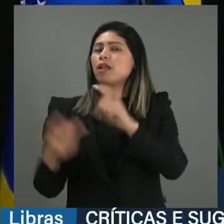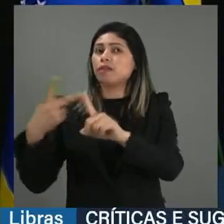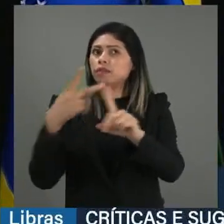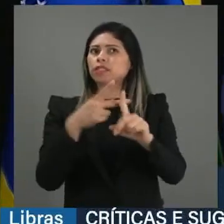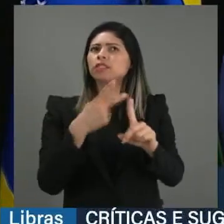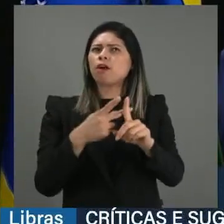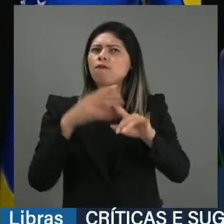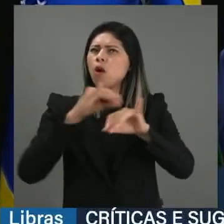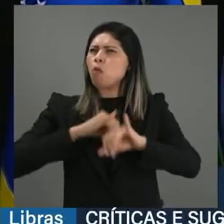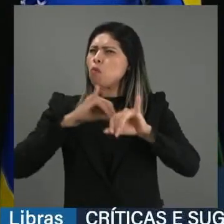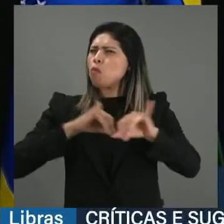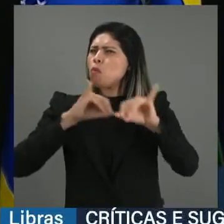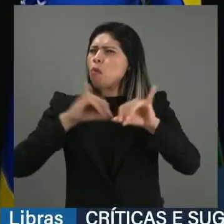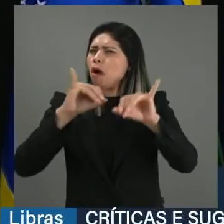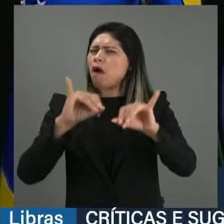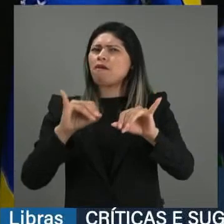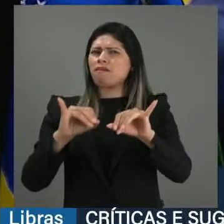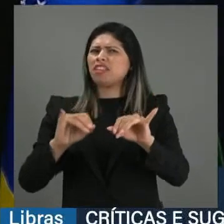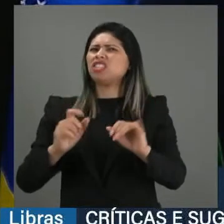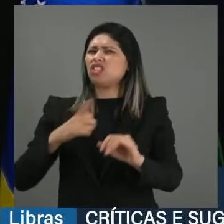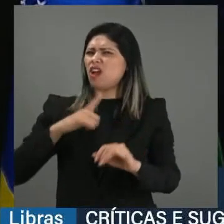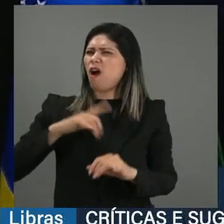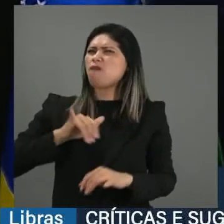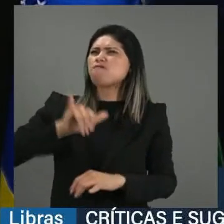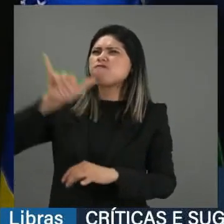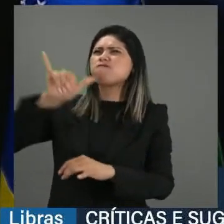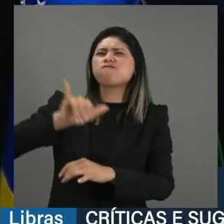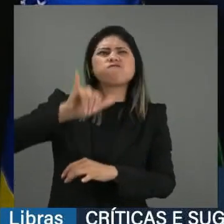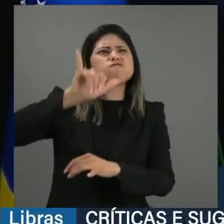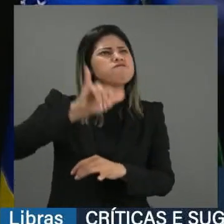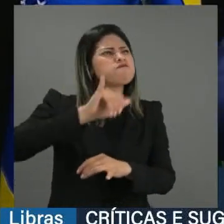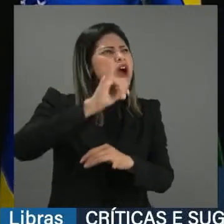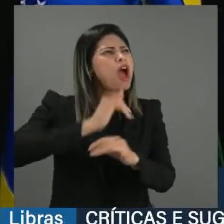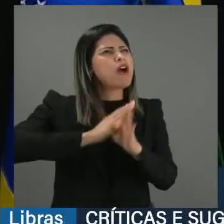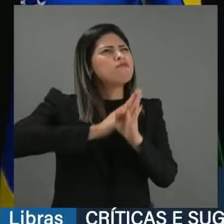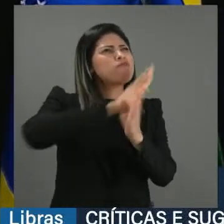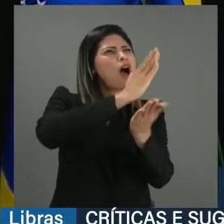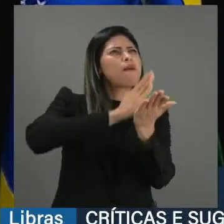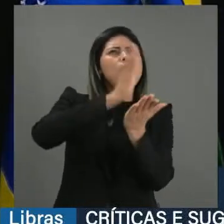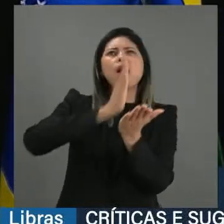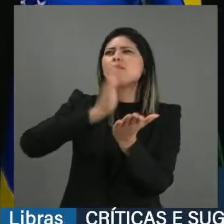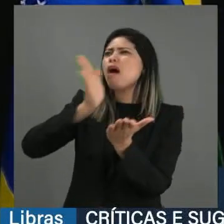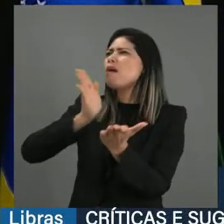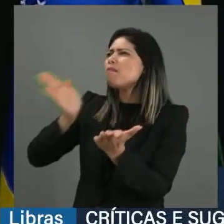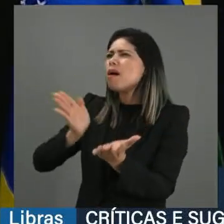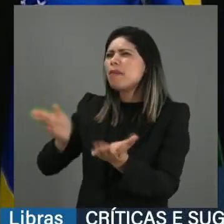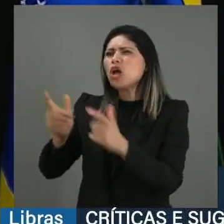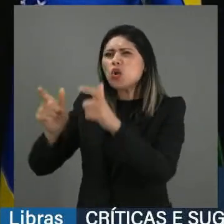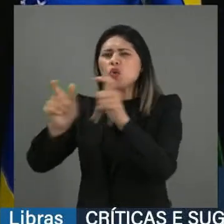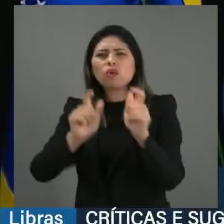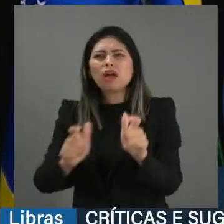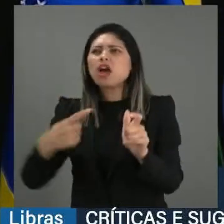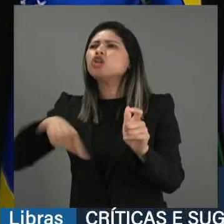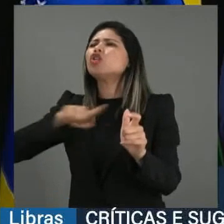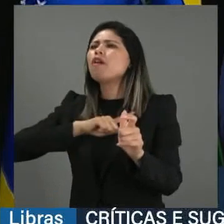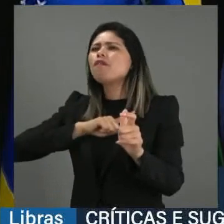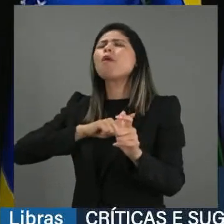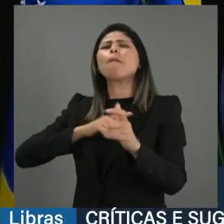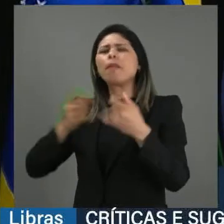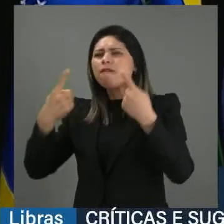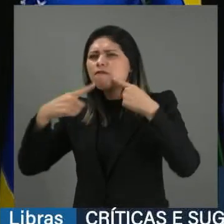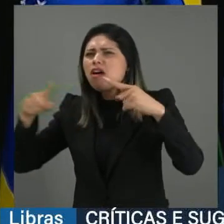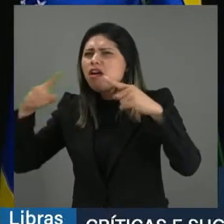contra a livre opinião no país, contra os direitos humanos que são desrespeitados das